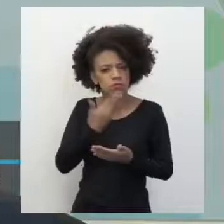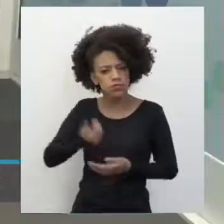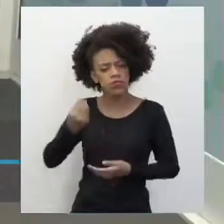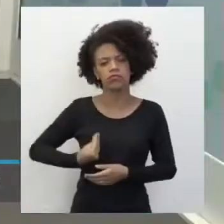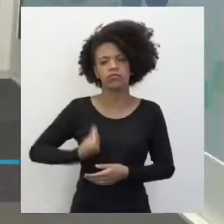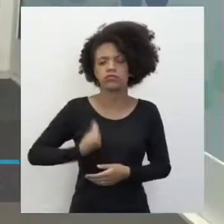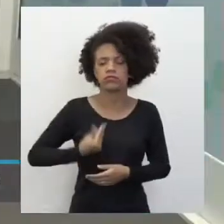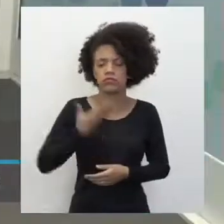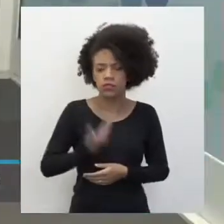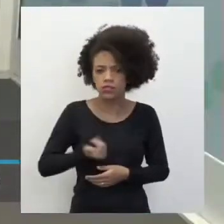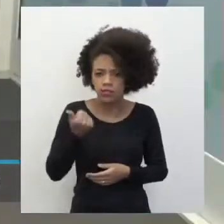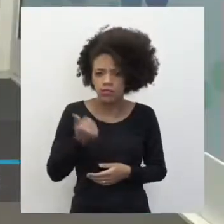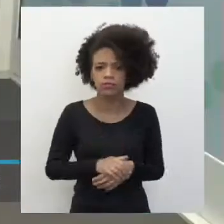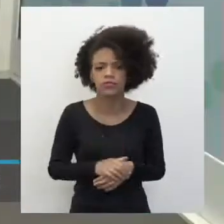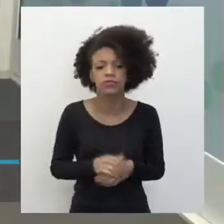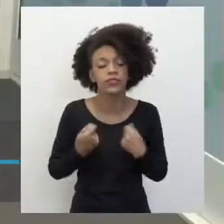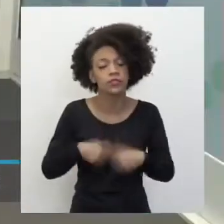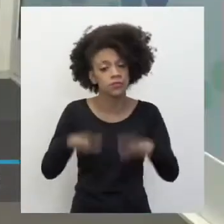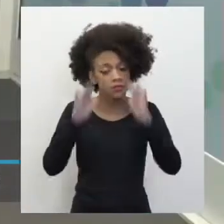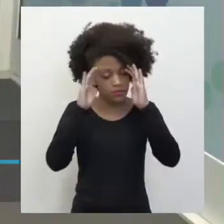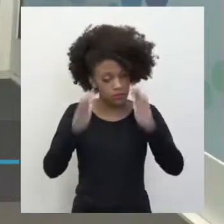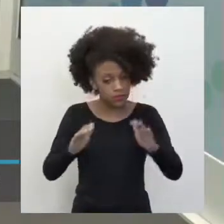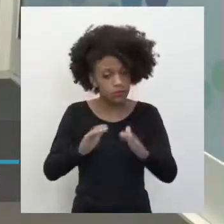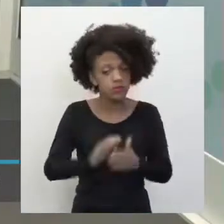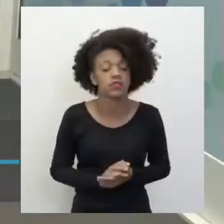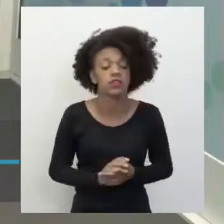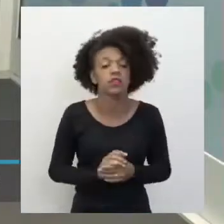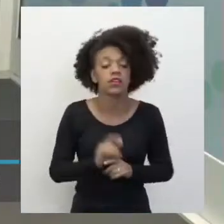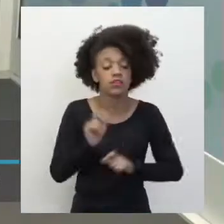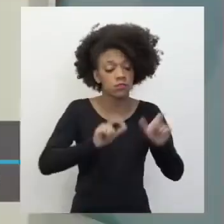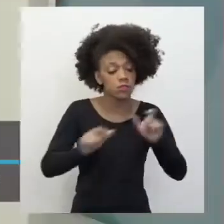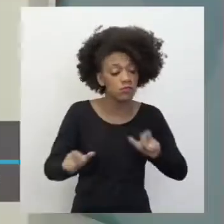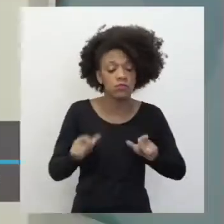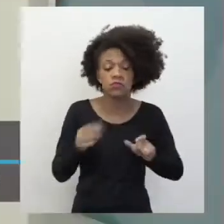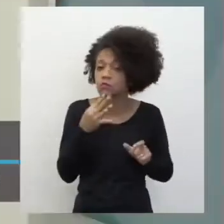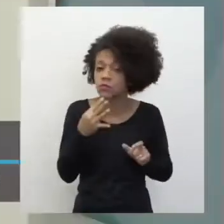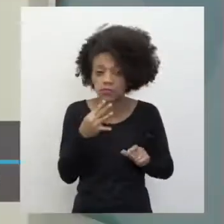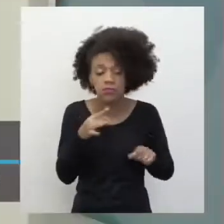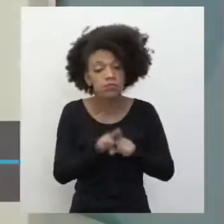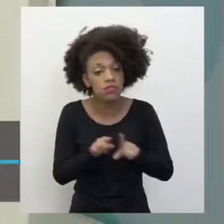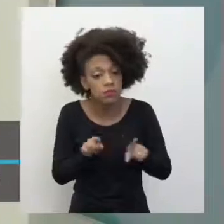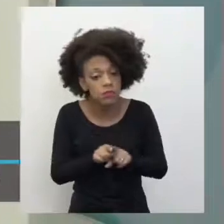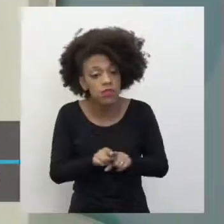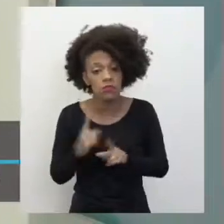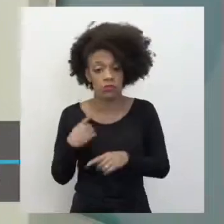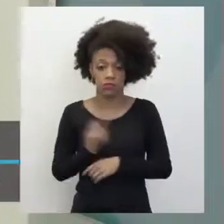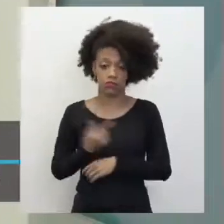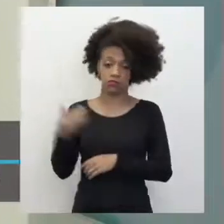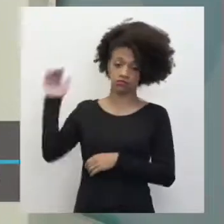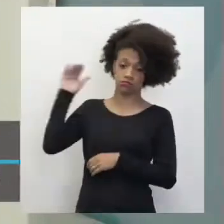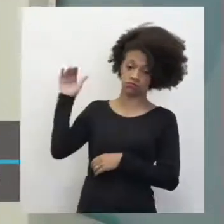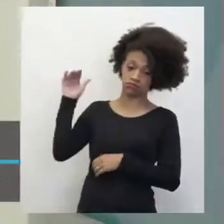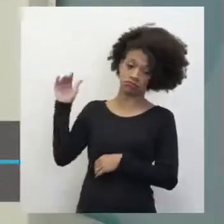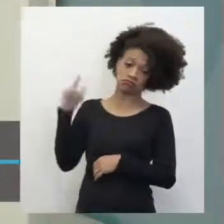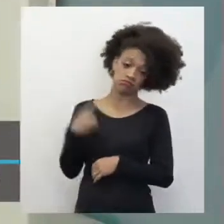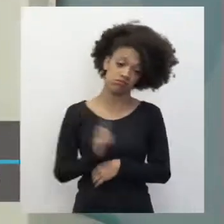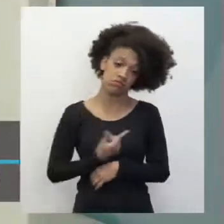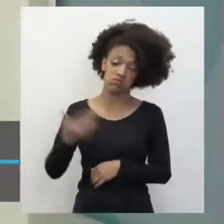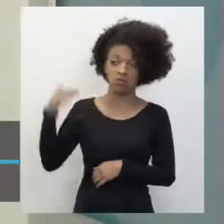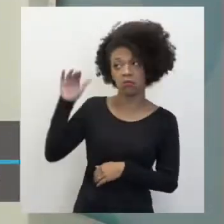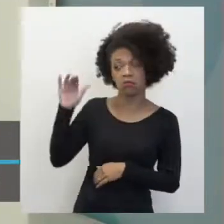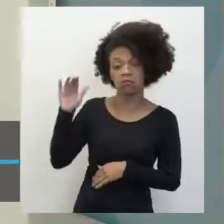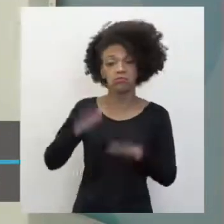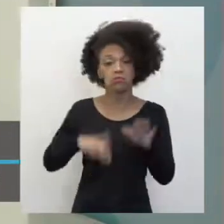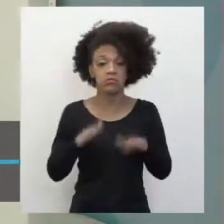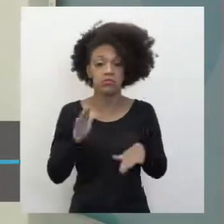A Pro Solange, precisamos respeitar o desconhecido também. Sim, mas nós adultos, vou falar nós adultos, talvez,